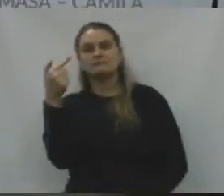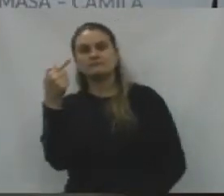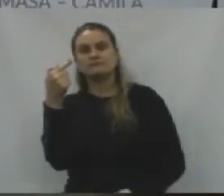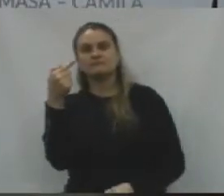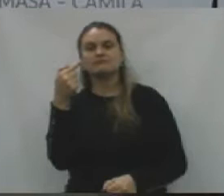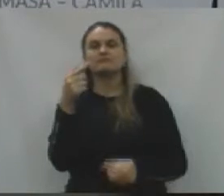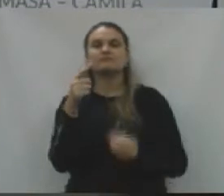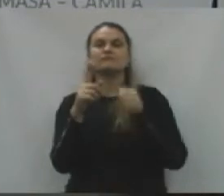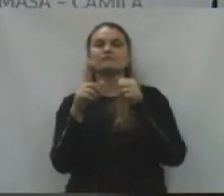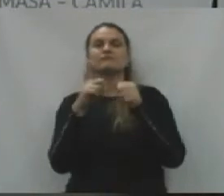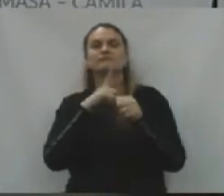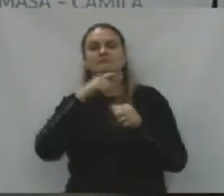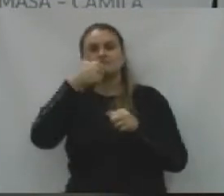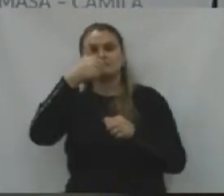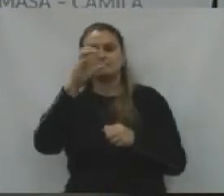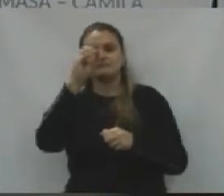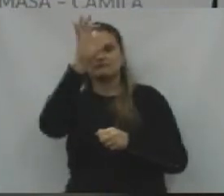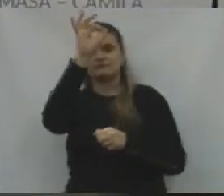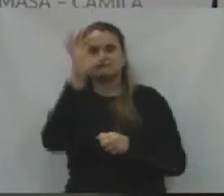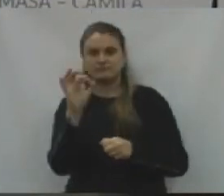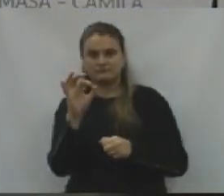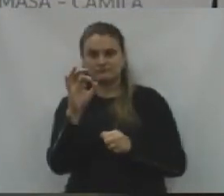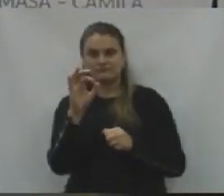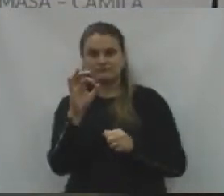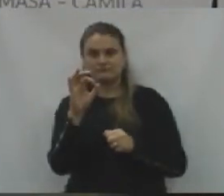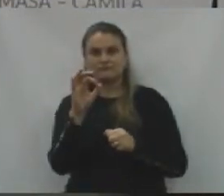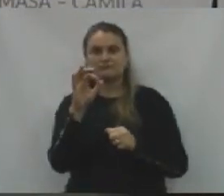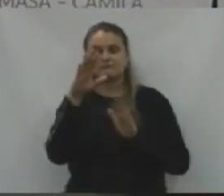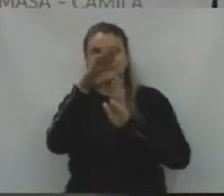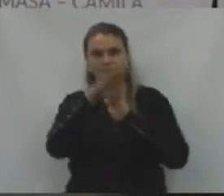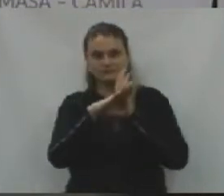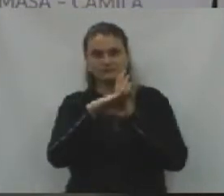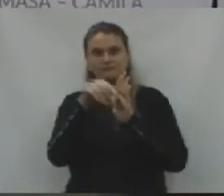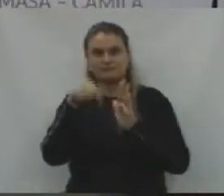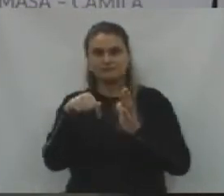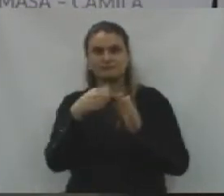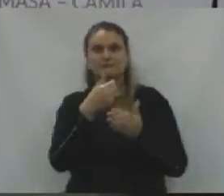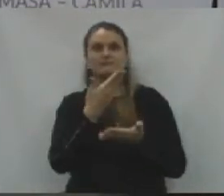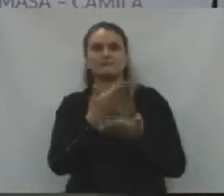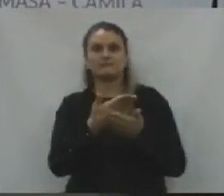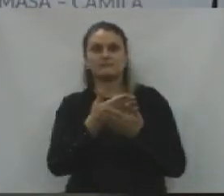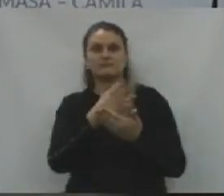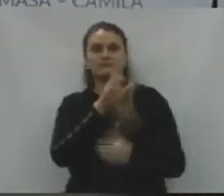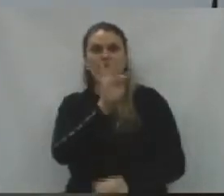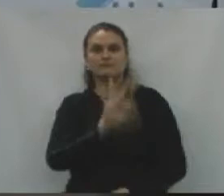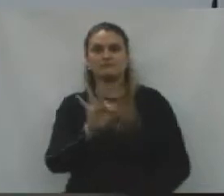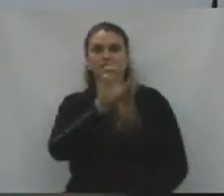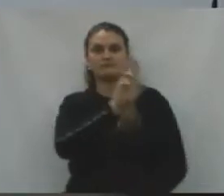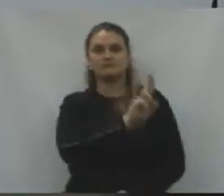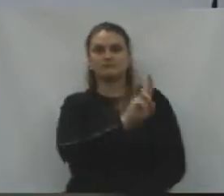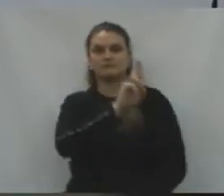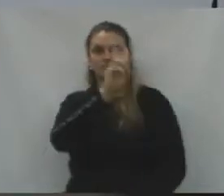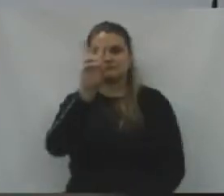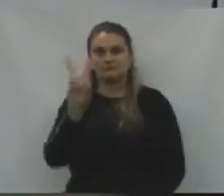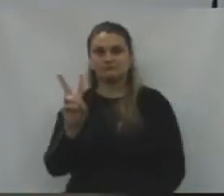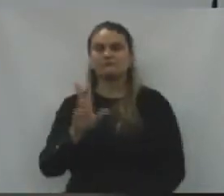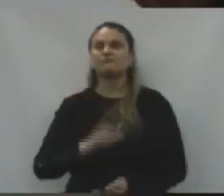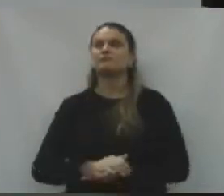semanas, mas com 10% de desconto, só por ser de União da Vitória e ser aluno da Uniuv.